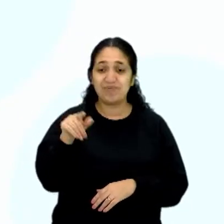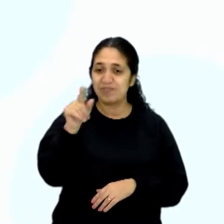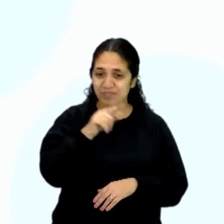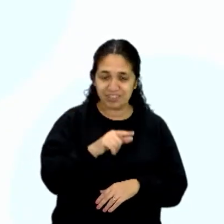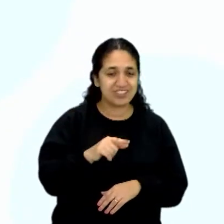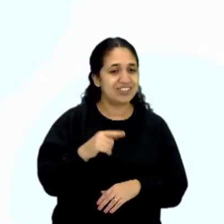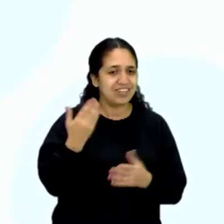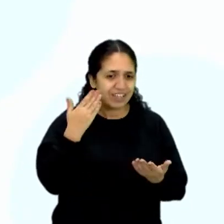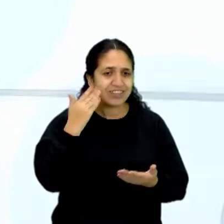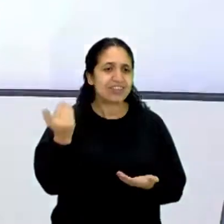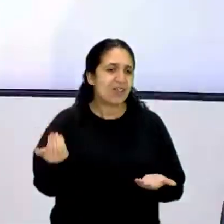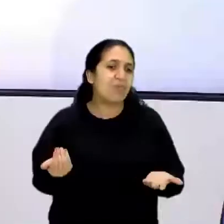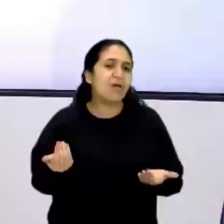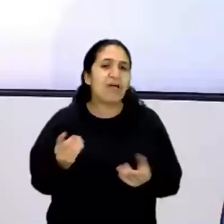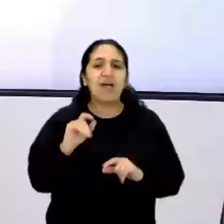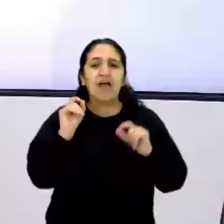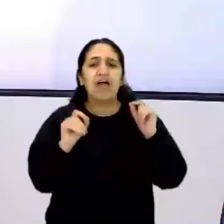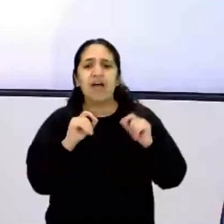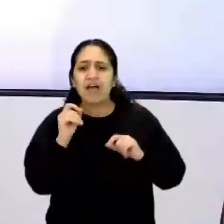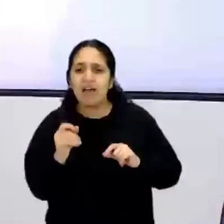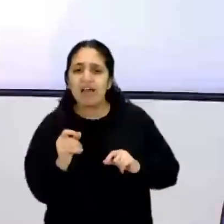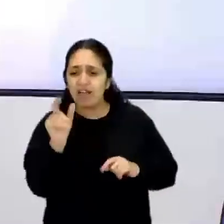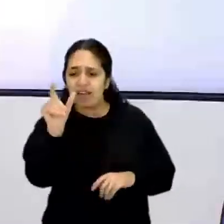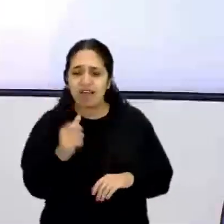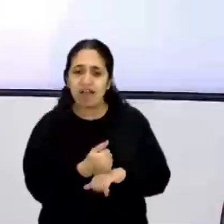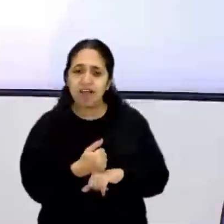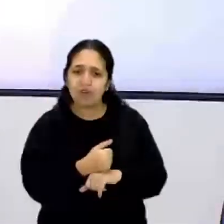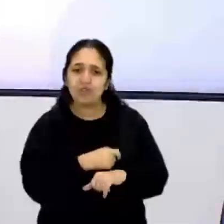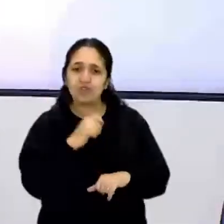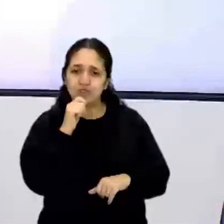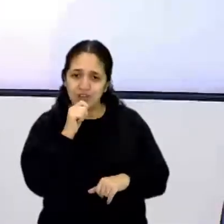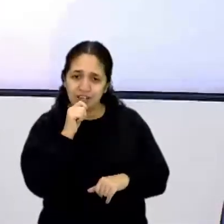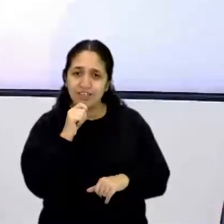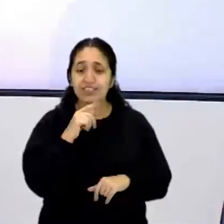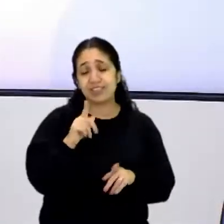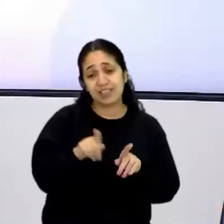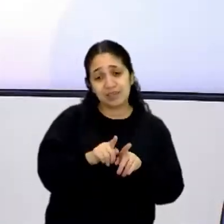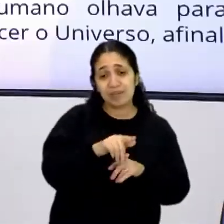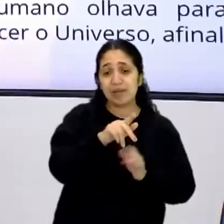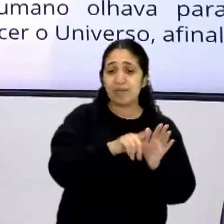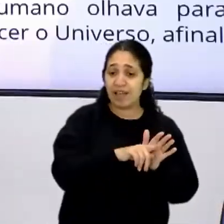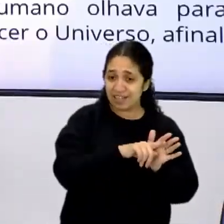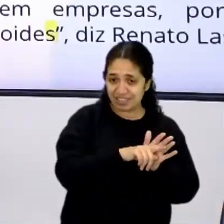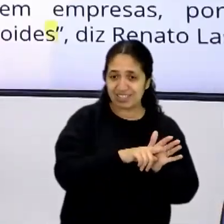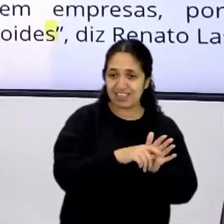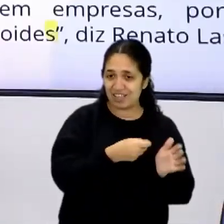vocês saberem quem é esse jornalista, até pesquisar sobre ela, tá?